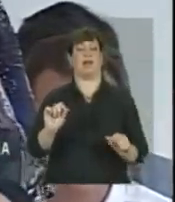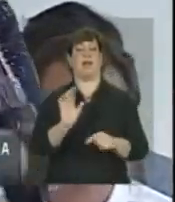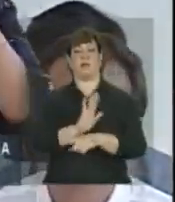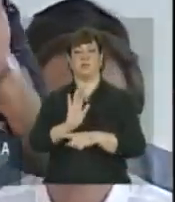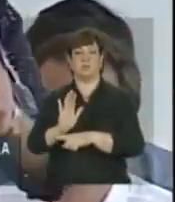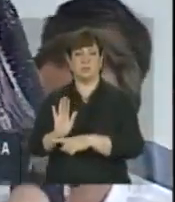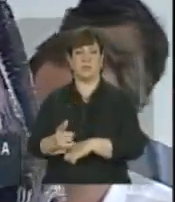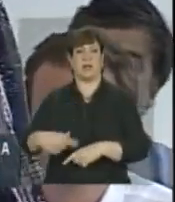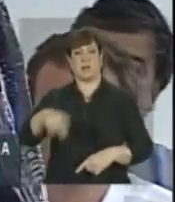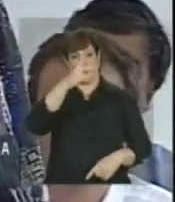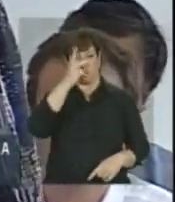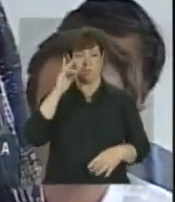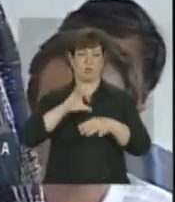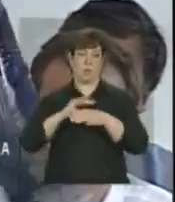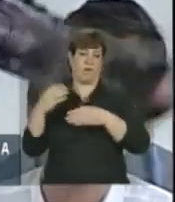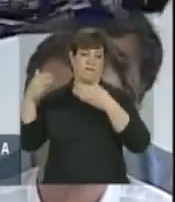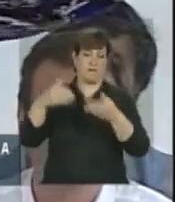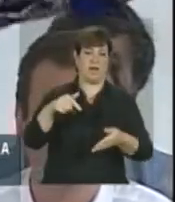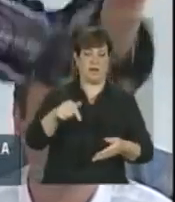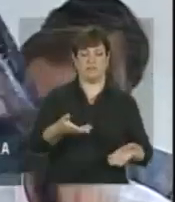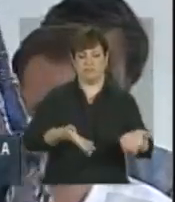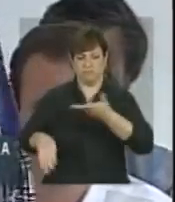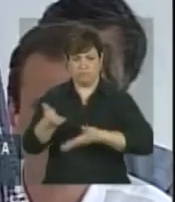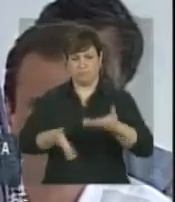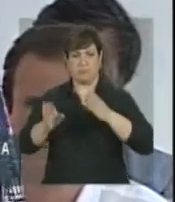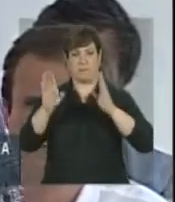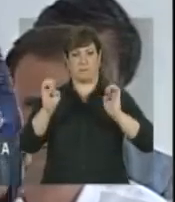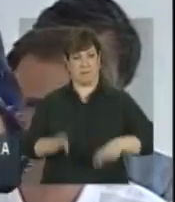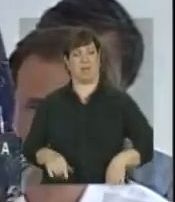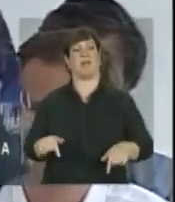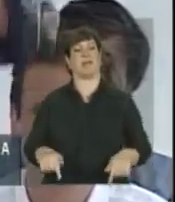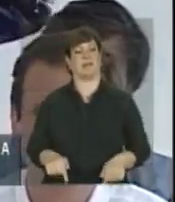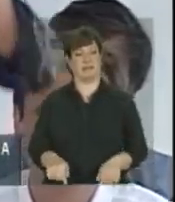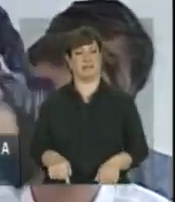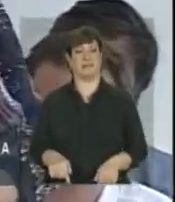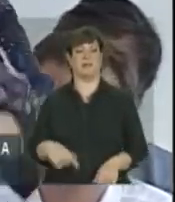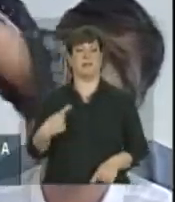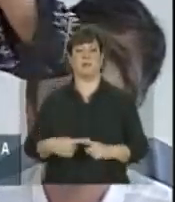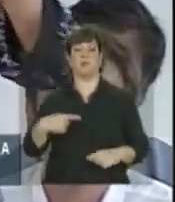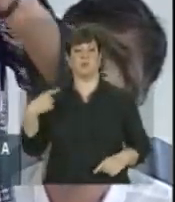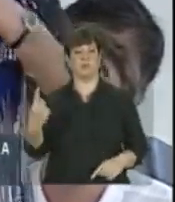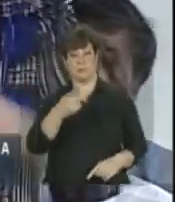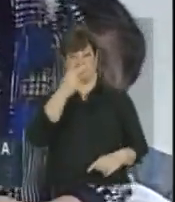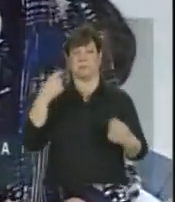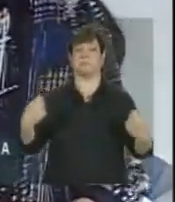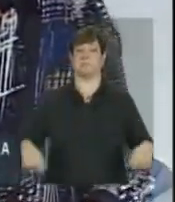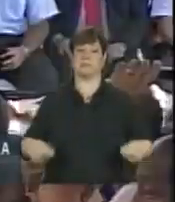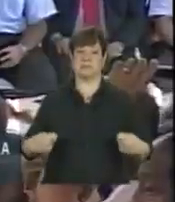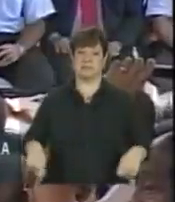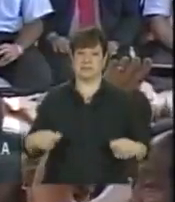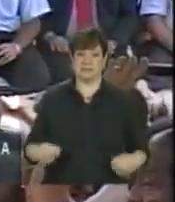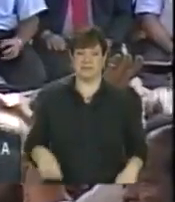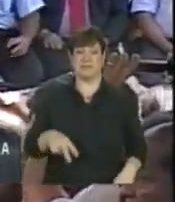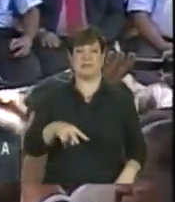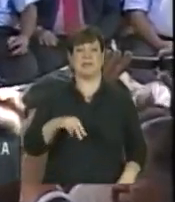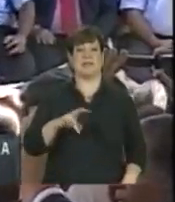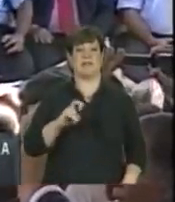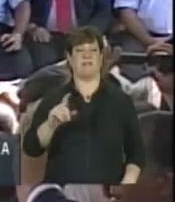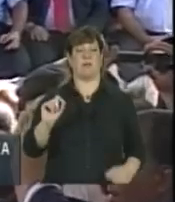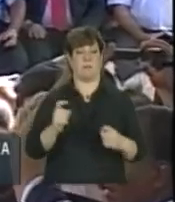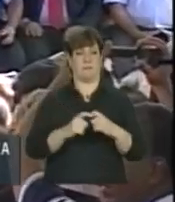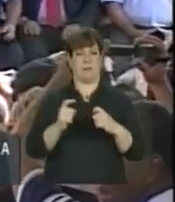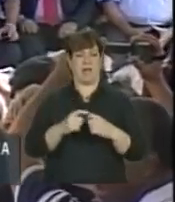milhões de cariocas que precisam. É um nível de atendimento